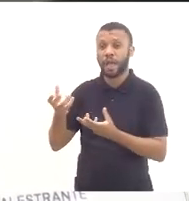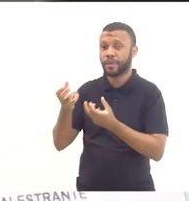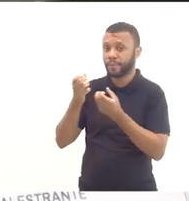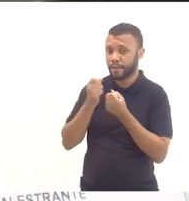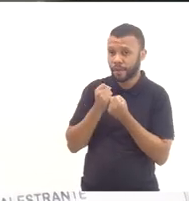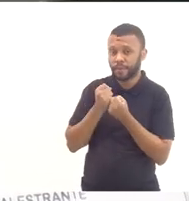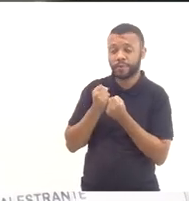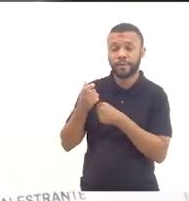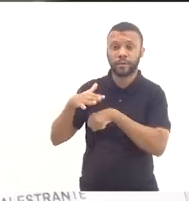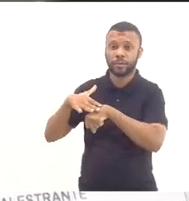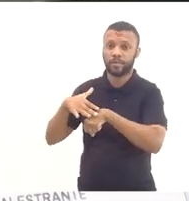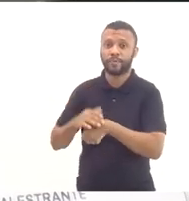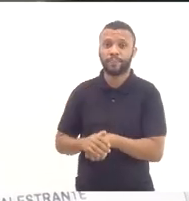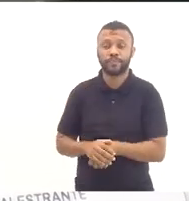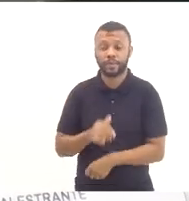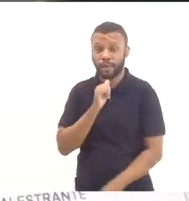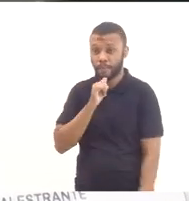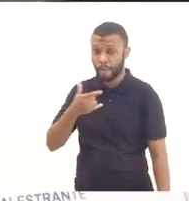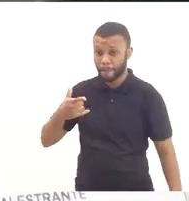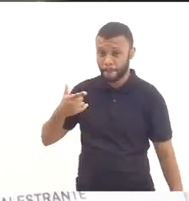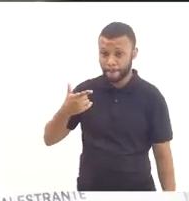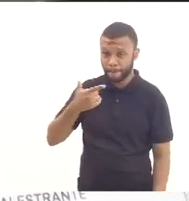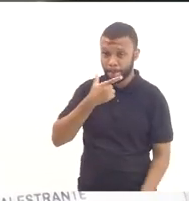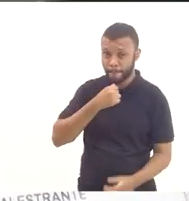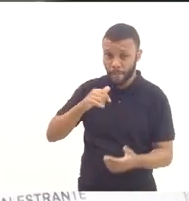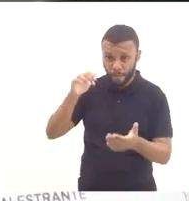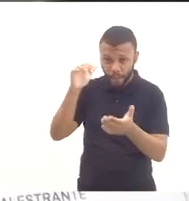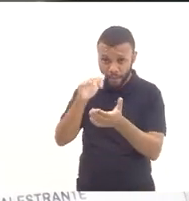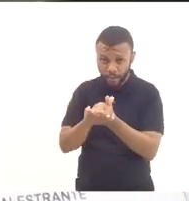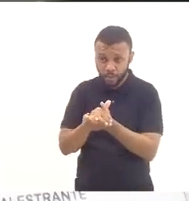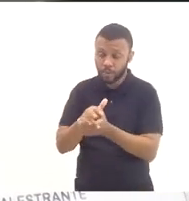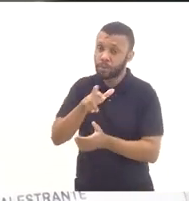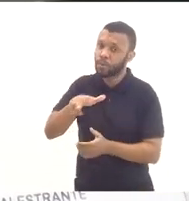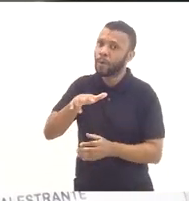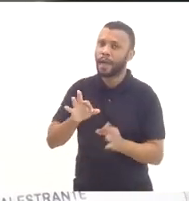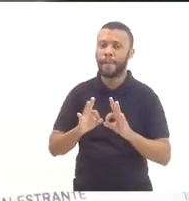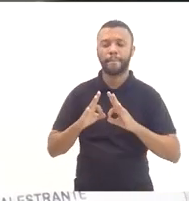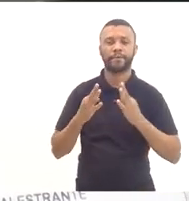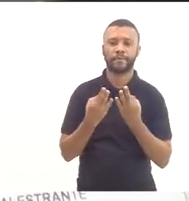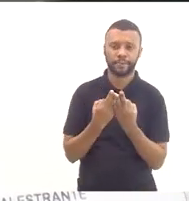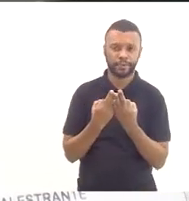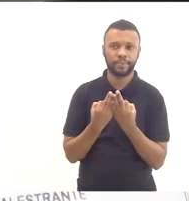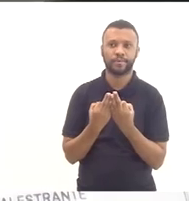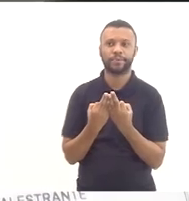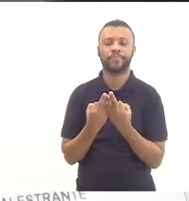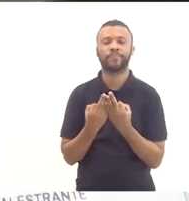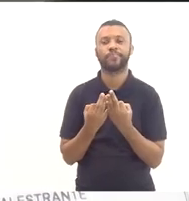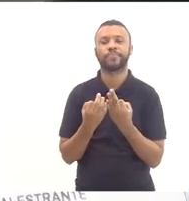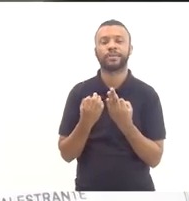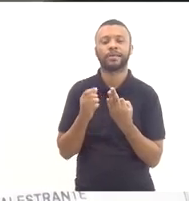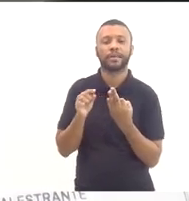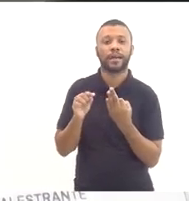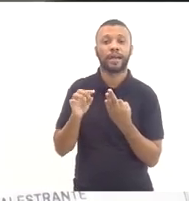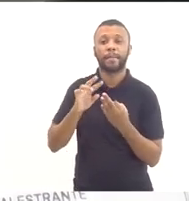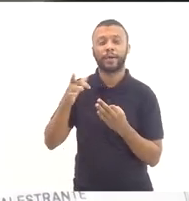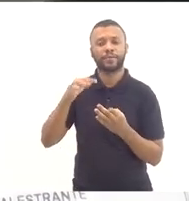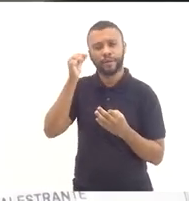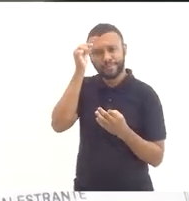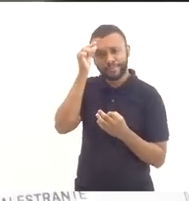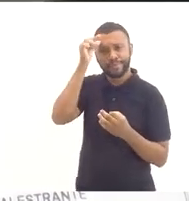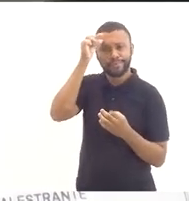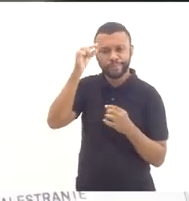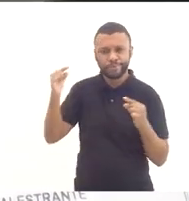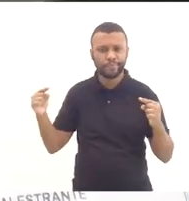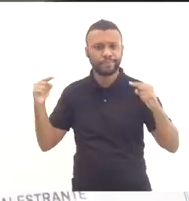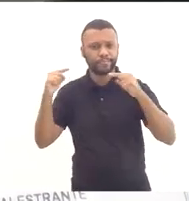mesma doença meu marido não é meu parente mas a gente teve essa coincidência genética eu tenho o a grande ou é pequeno para G1 e ele